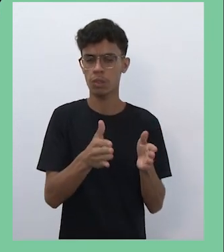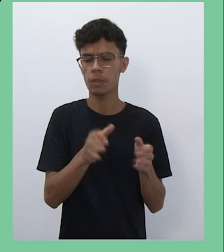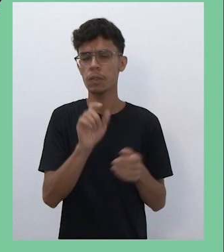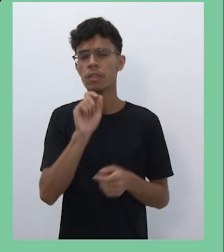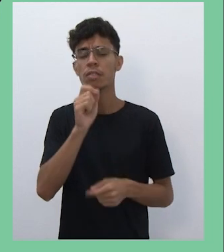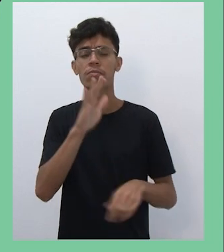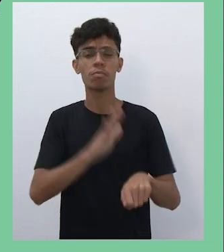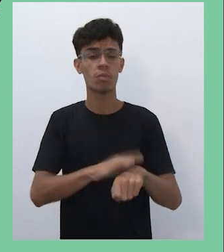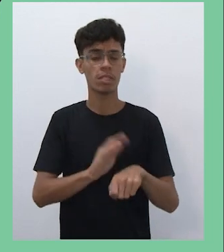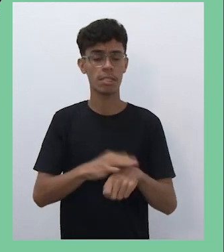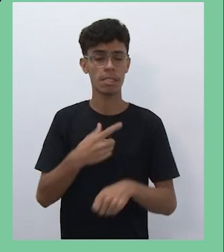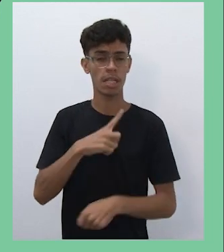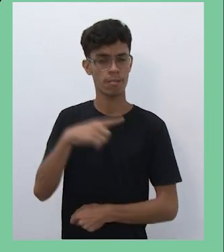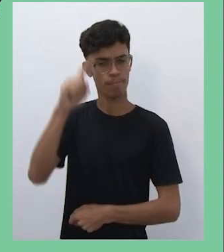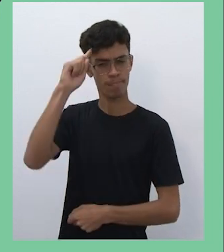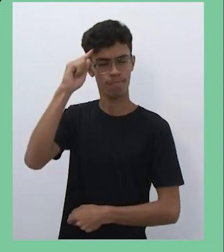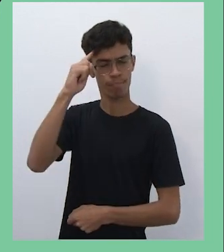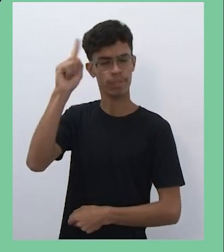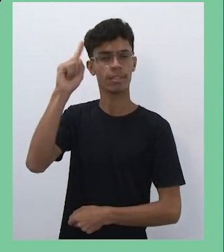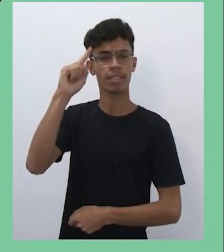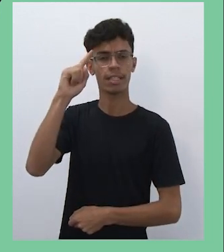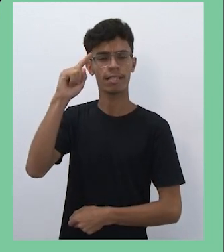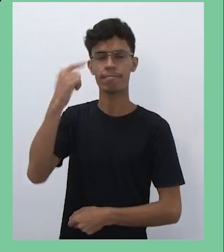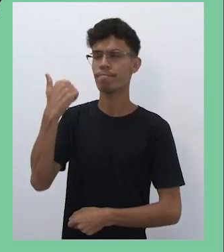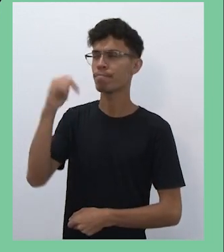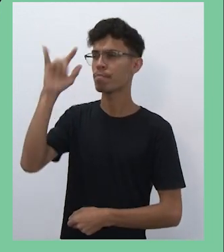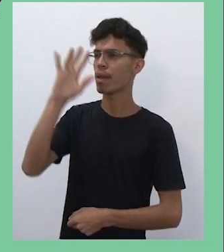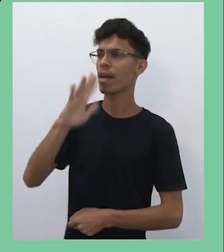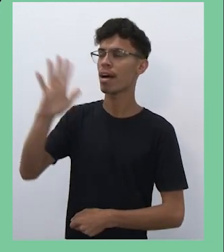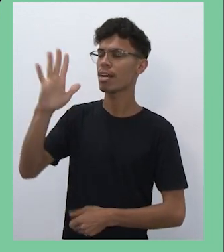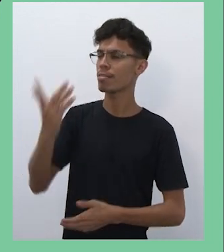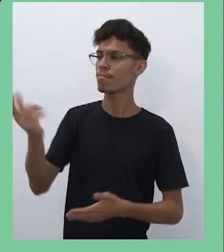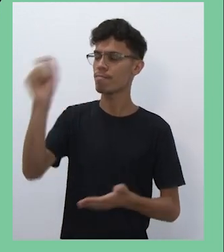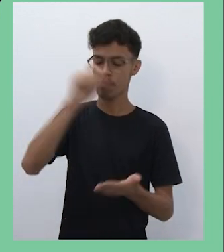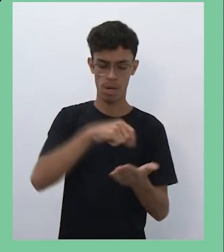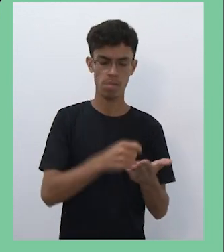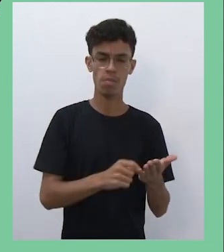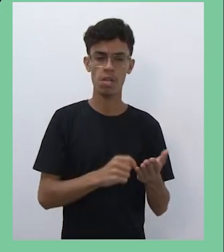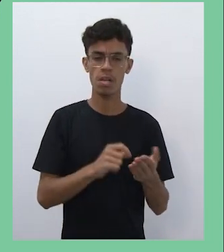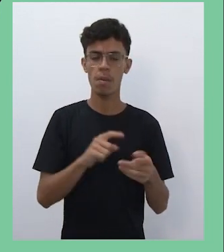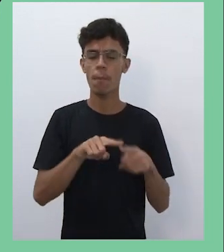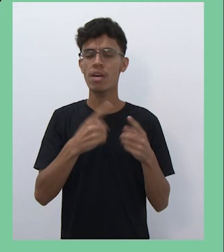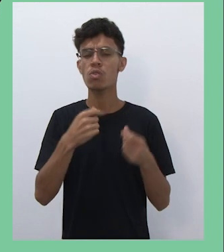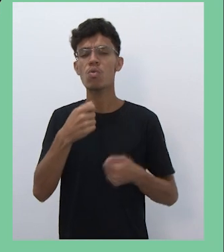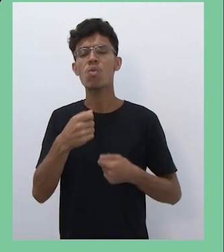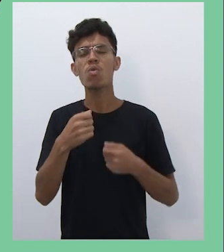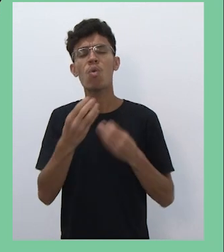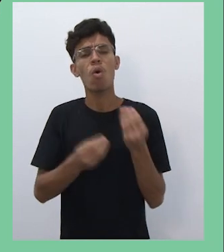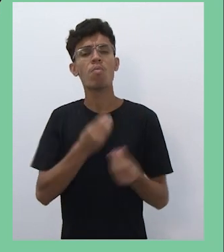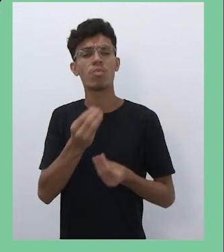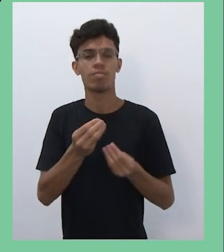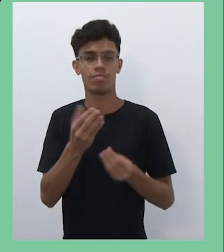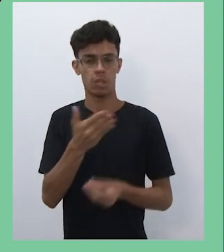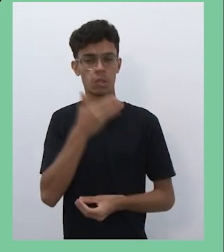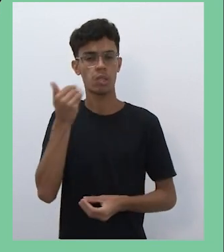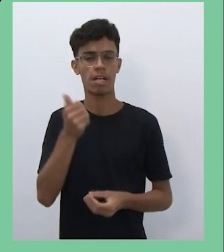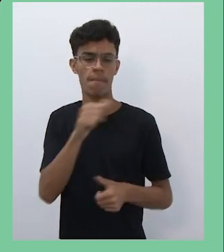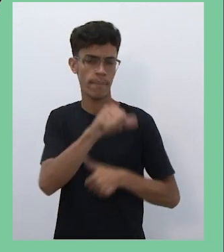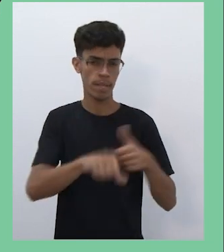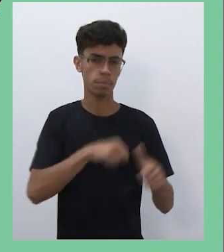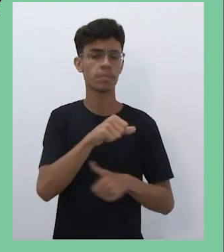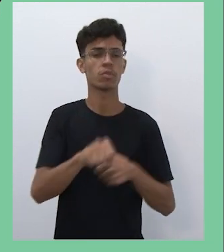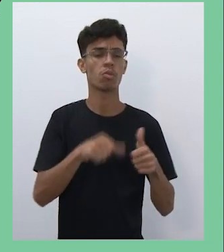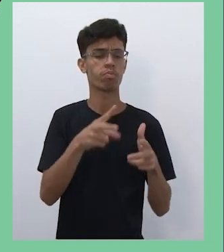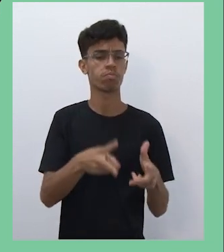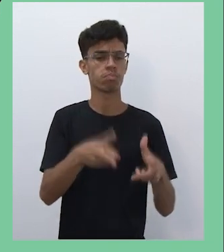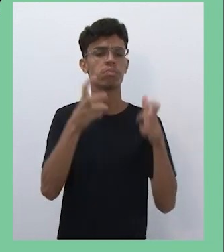a ideia, levanto o problema e aí a gente vai ter que ver o que a gente vai fazer para melhorar aquele processo, aquela